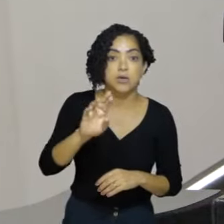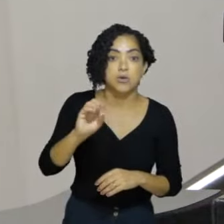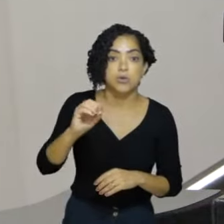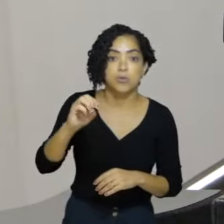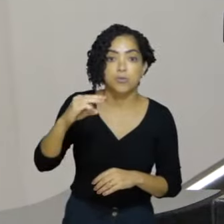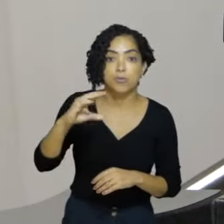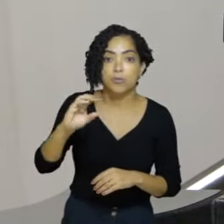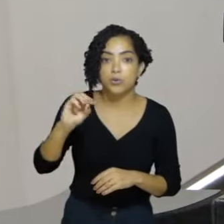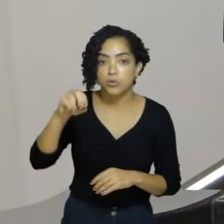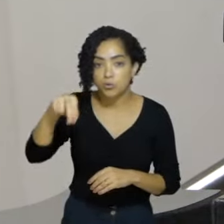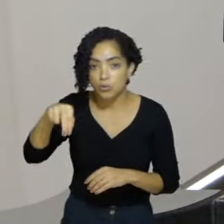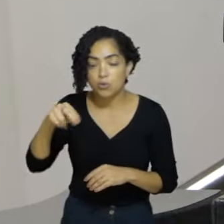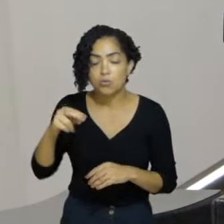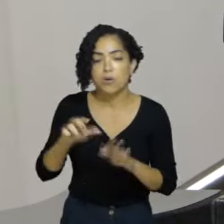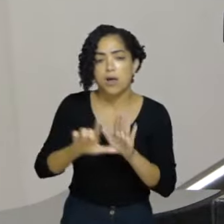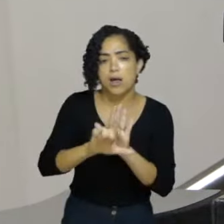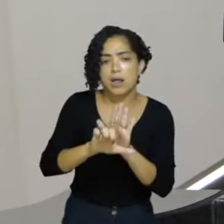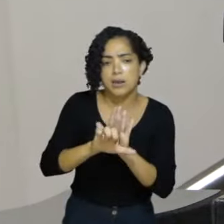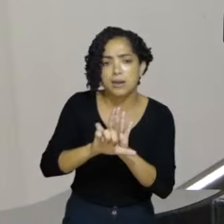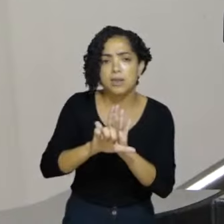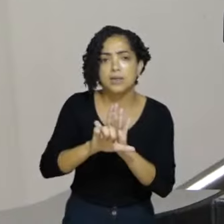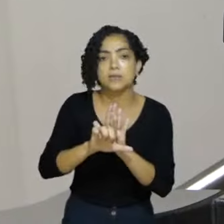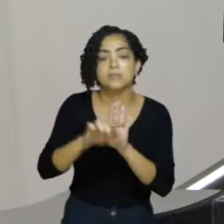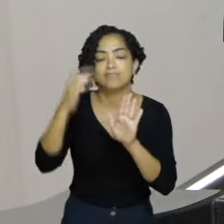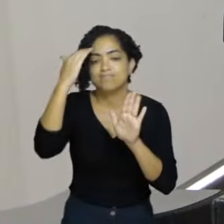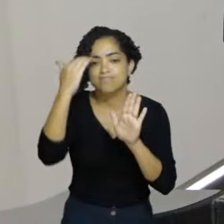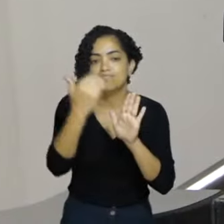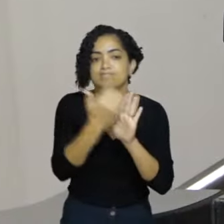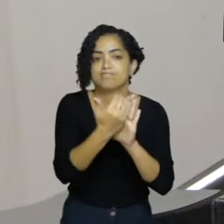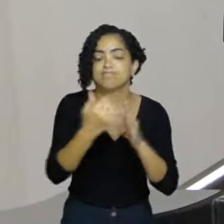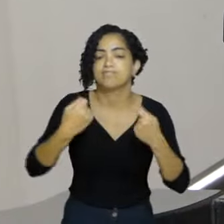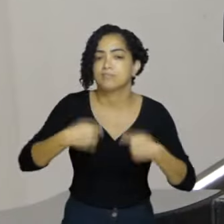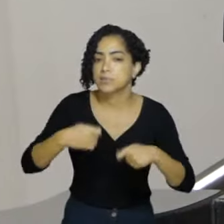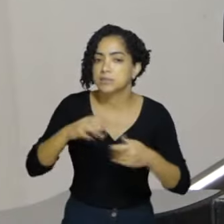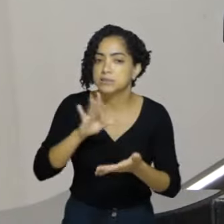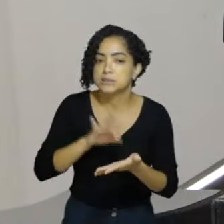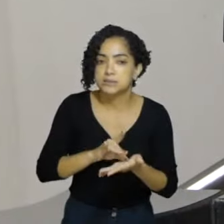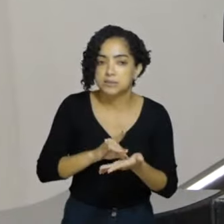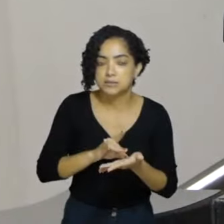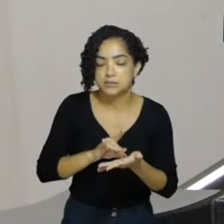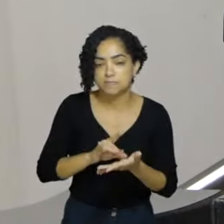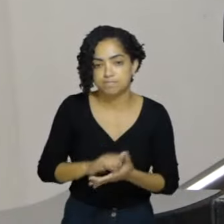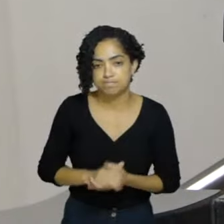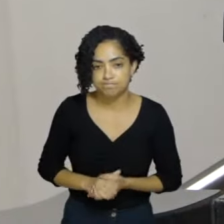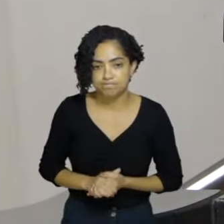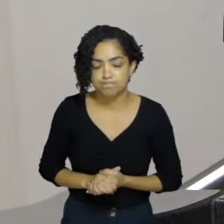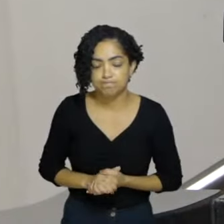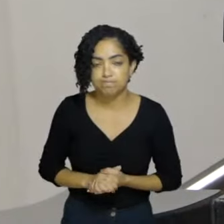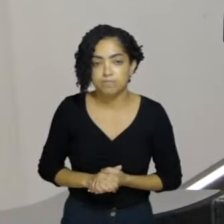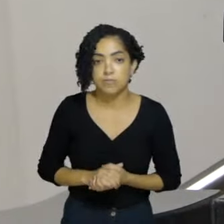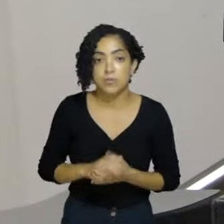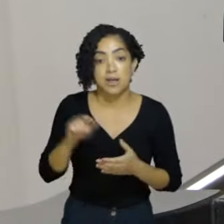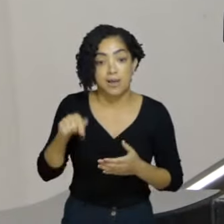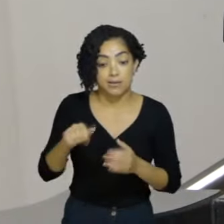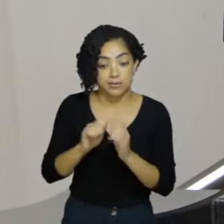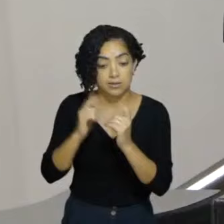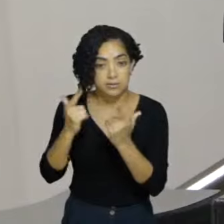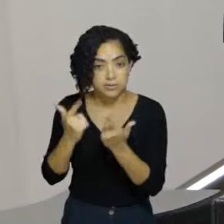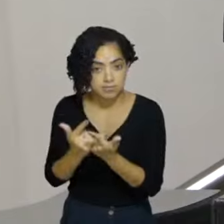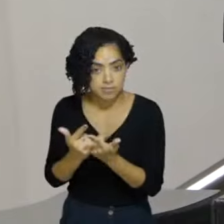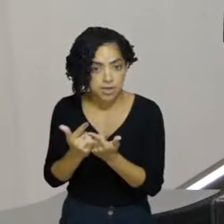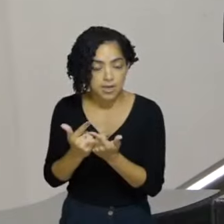lei seja colocada em prática. Não é possível. A Assembleia Legislativa de Santa